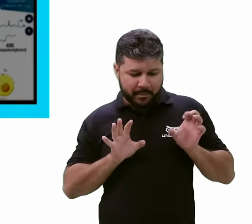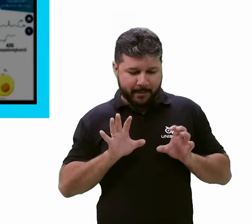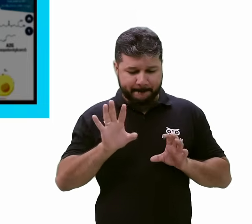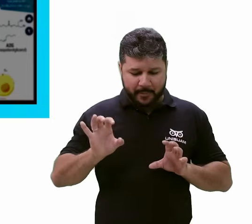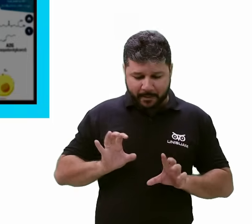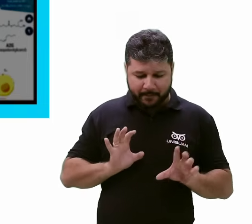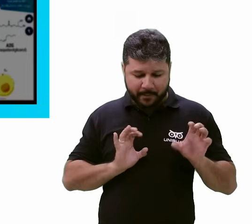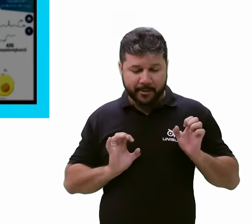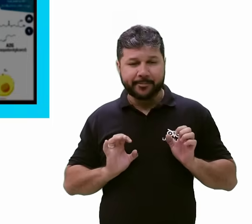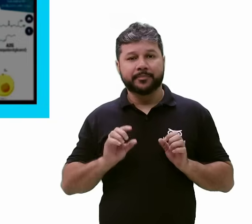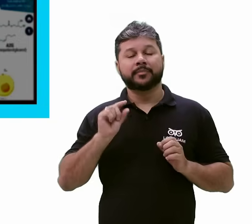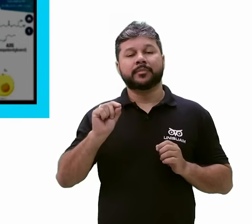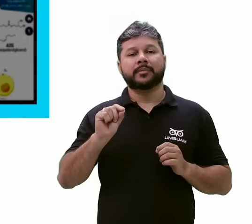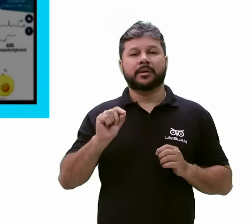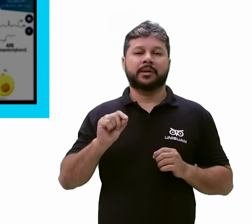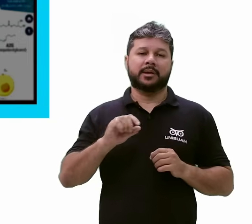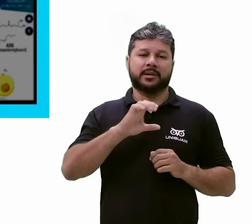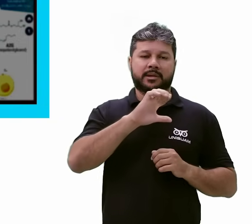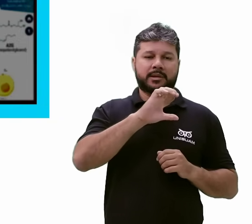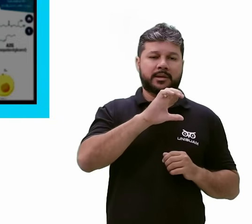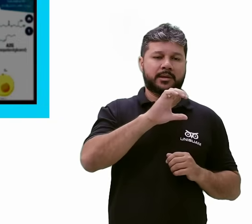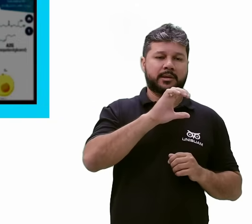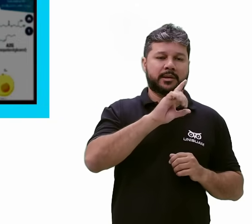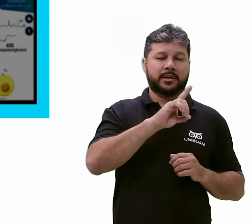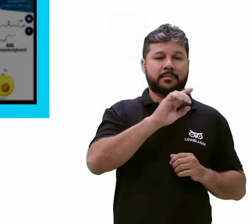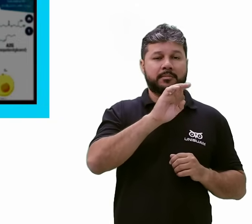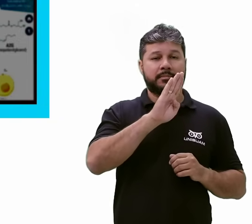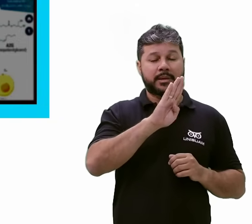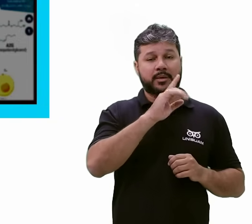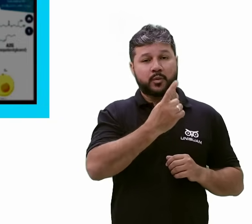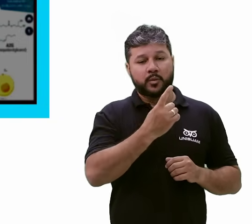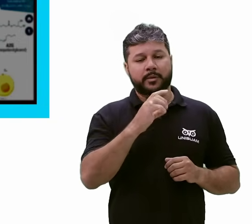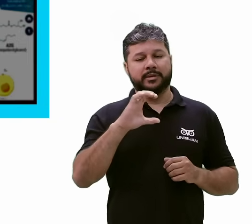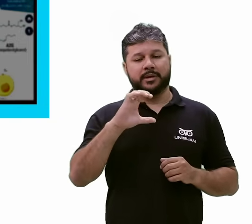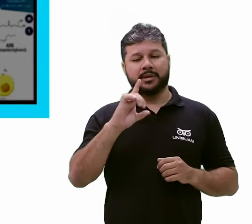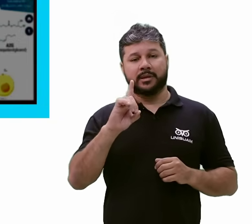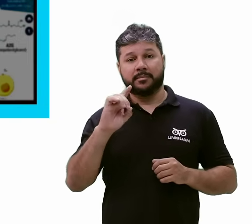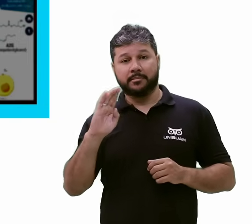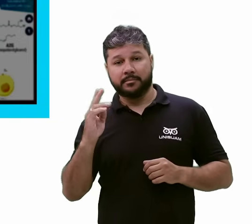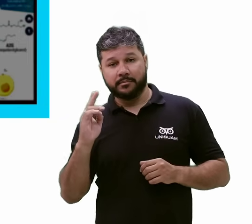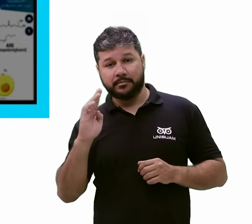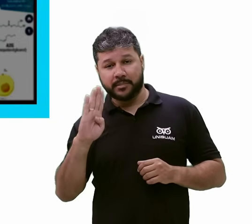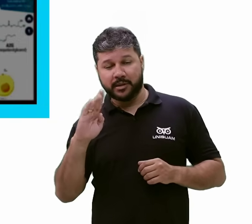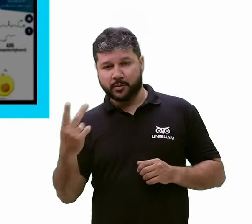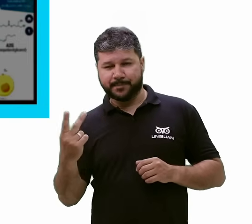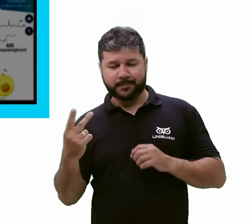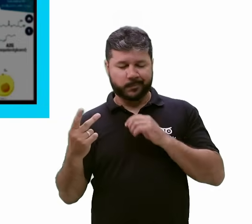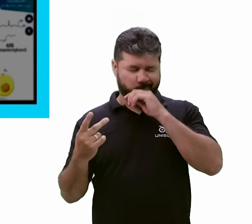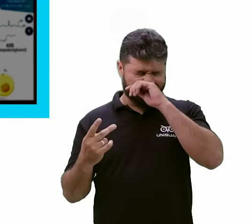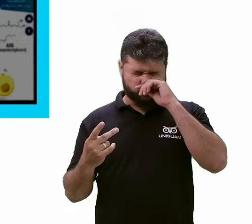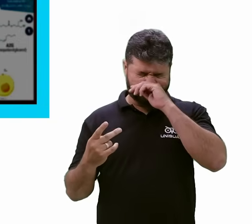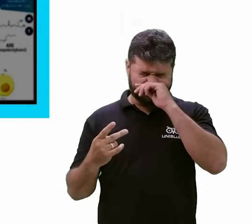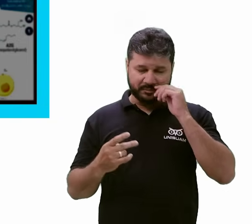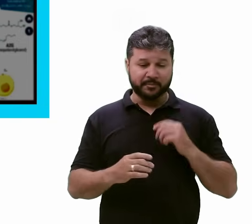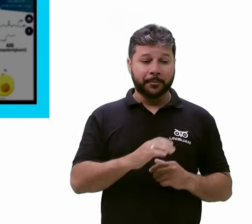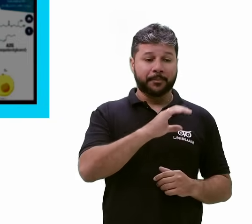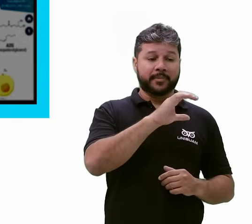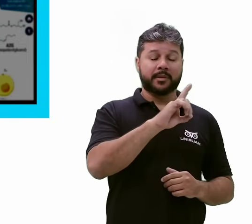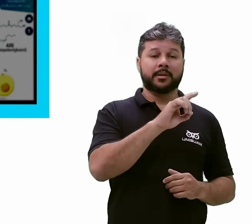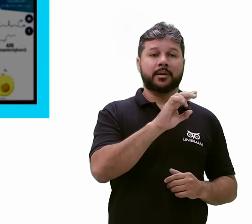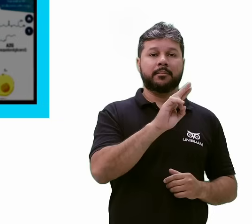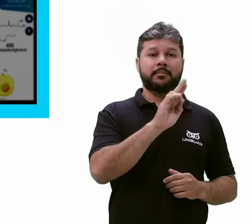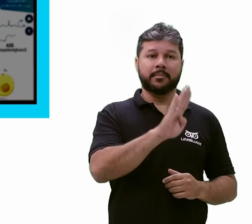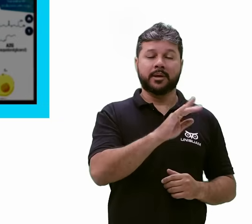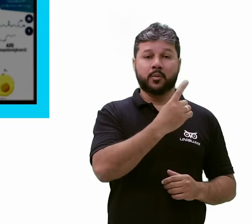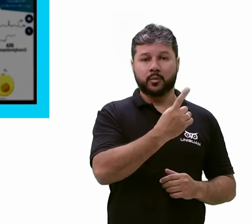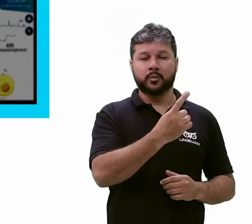endocannabinoides, que são chamados de CB1 e CB2. O CB1 é um receptor que está presente principalmente no